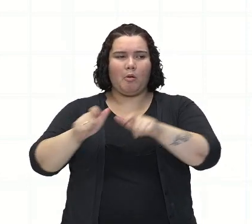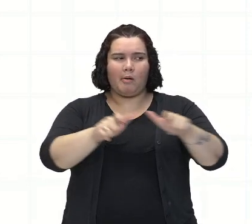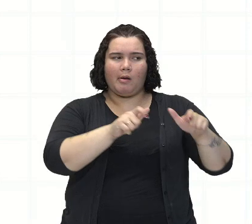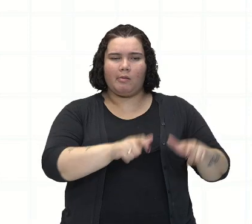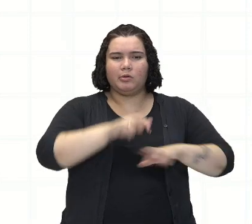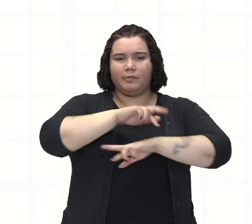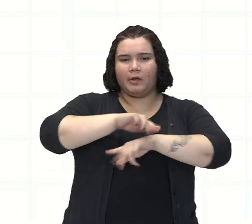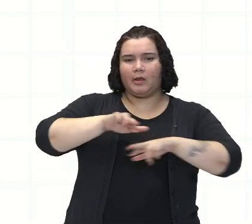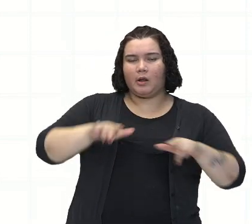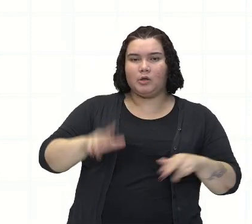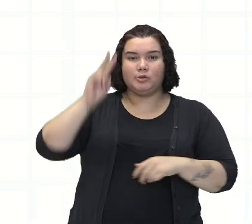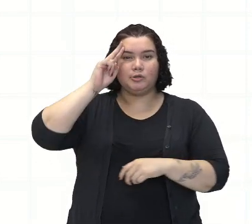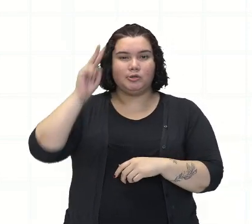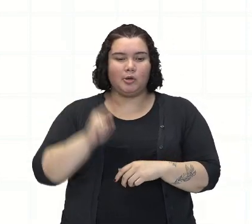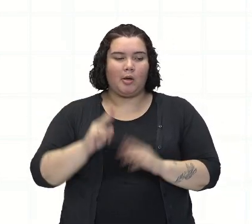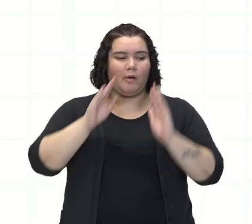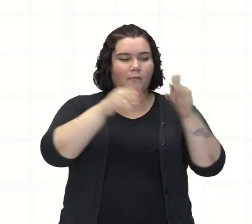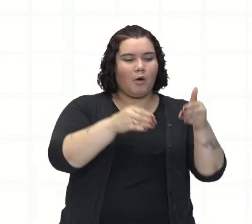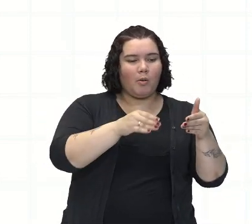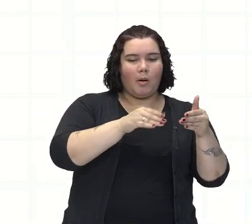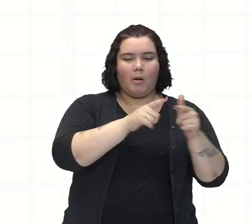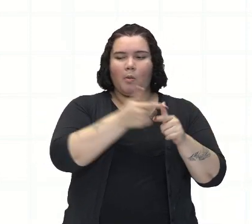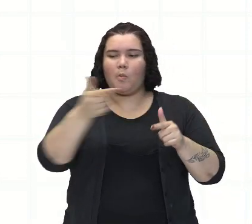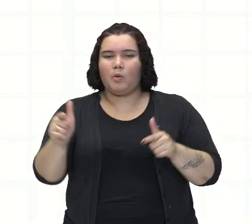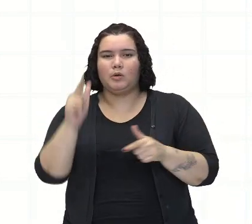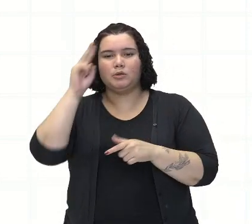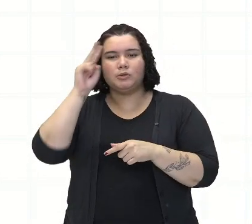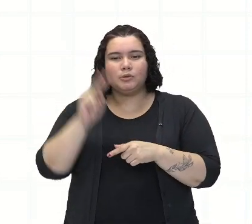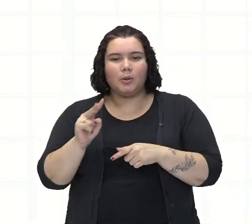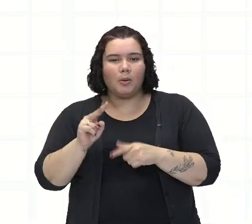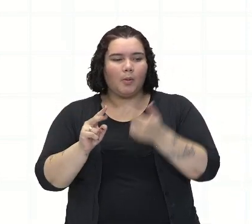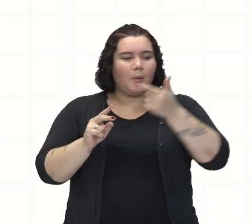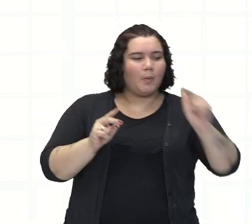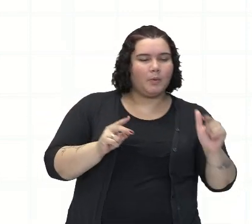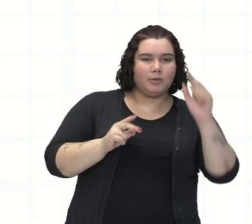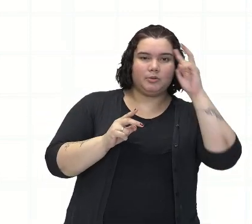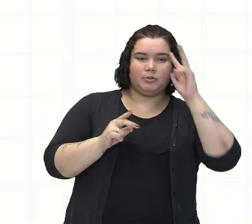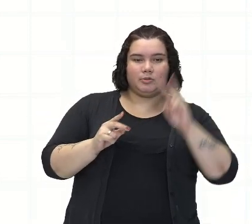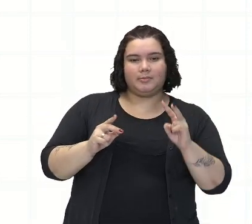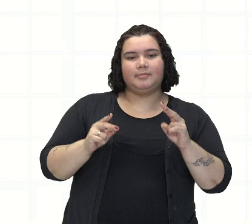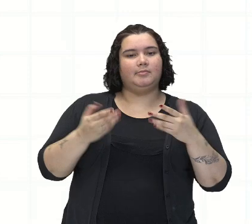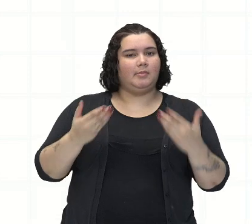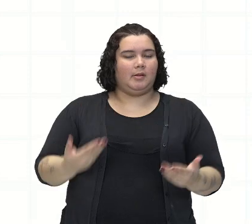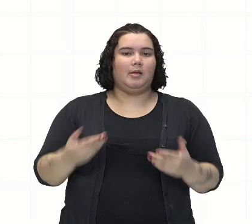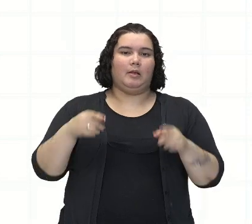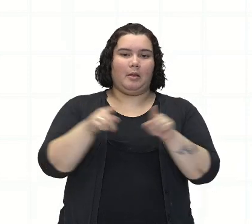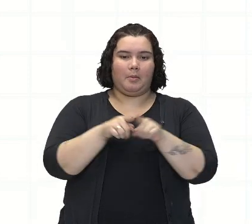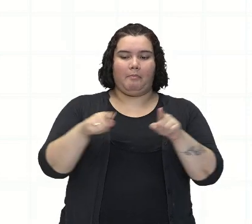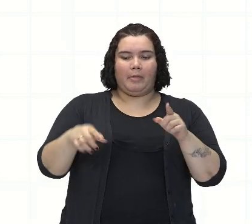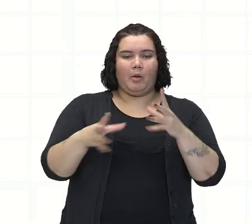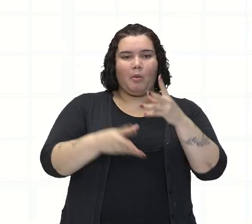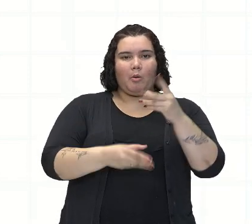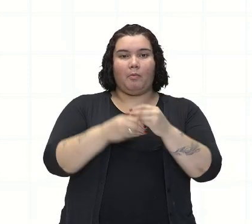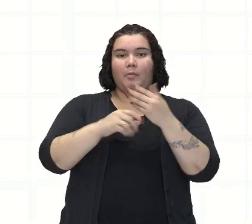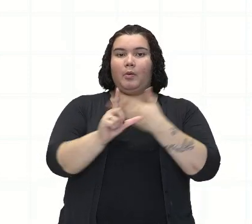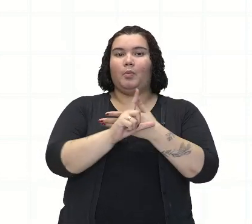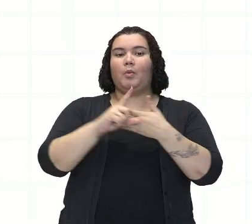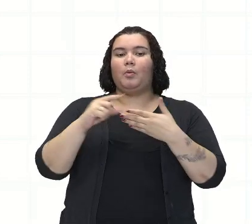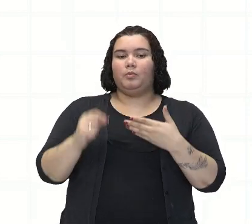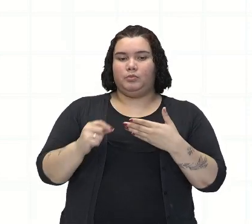que não são necessariamente aquele central, mas que também contribuem para a intenção daquele autor. E essa